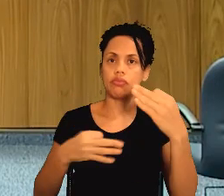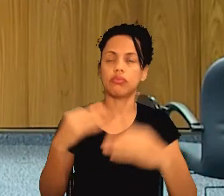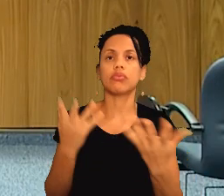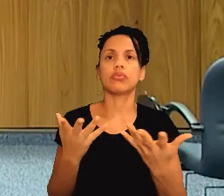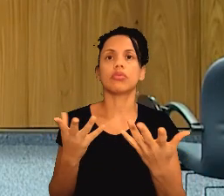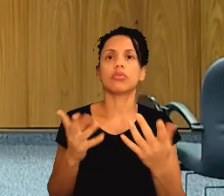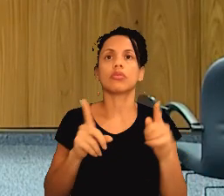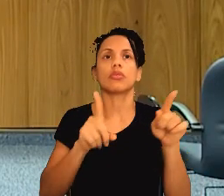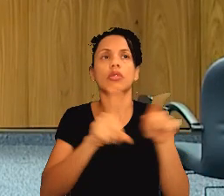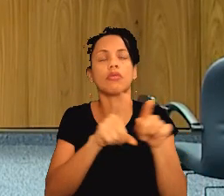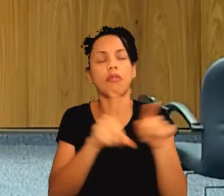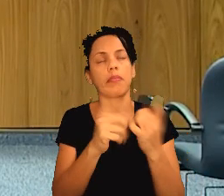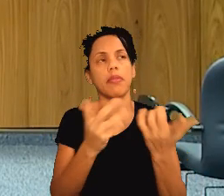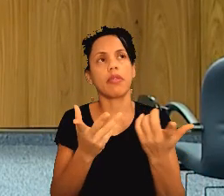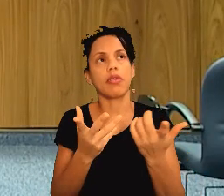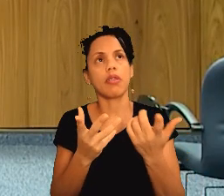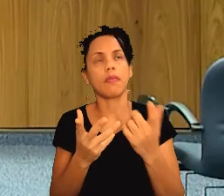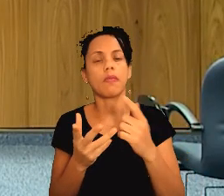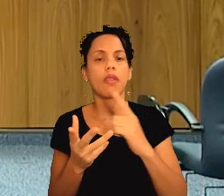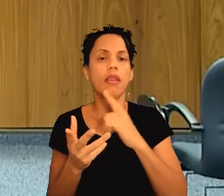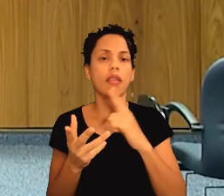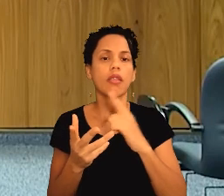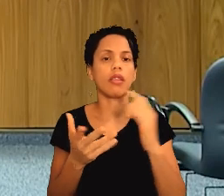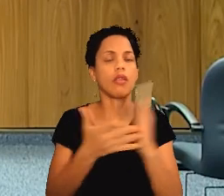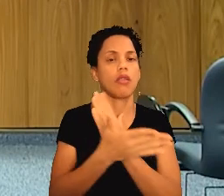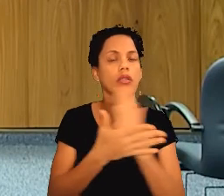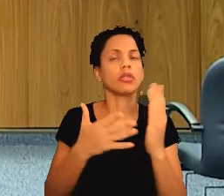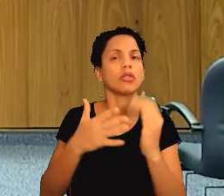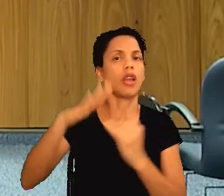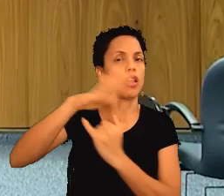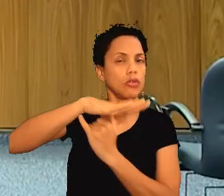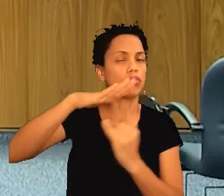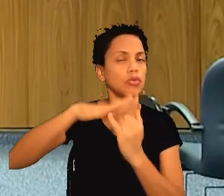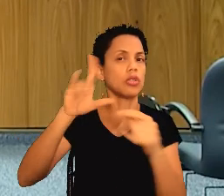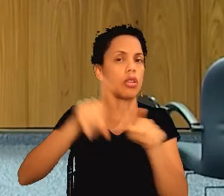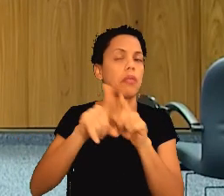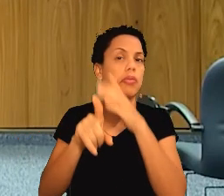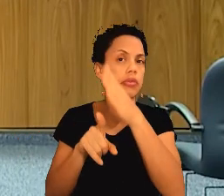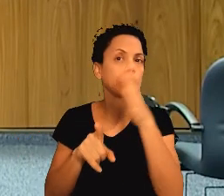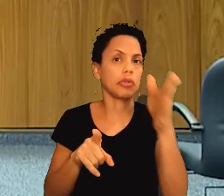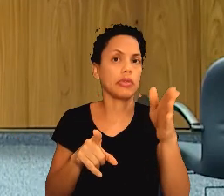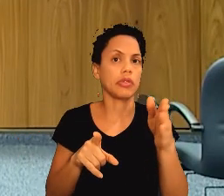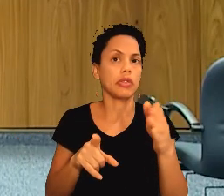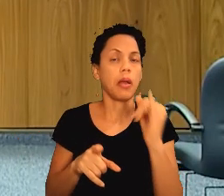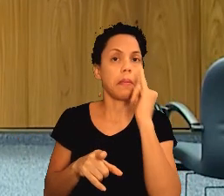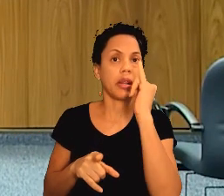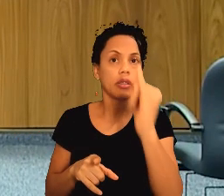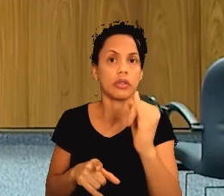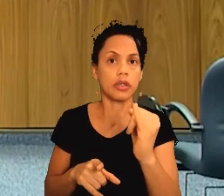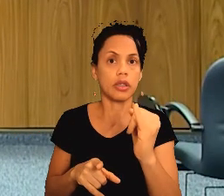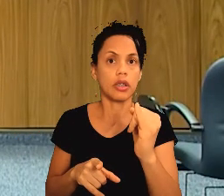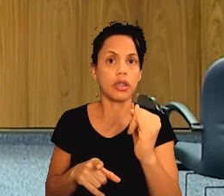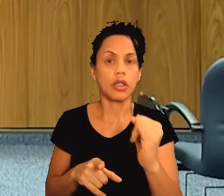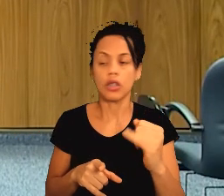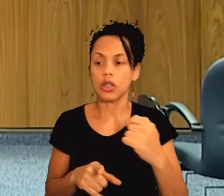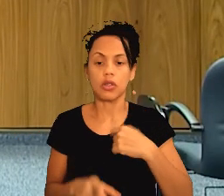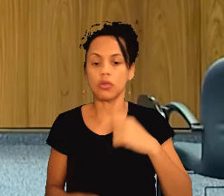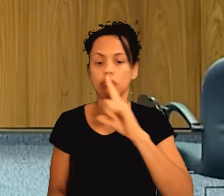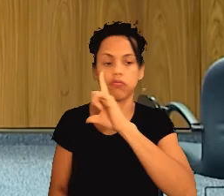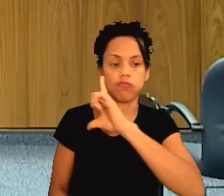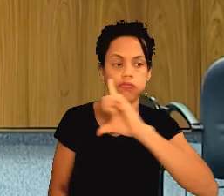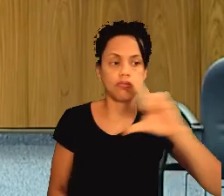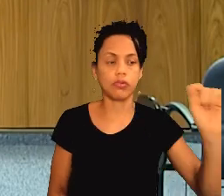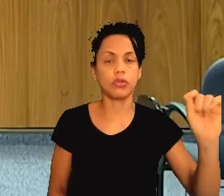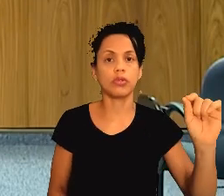judiciário, né, entre essas instituições, para dizer que não vão ser